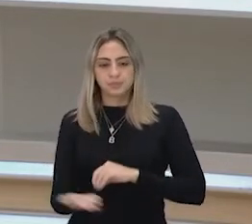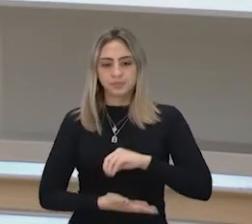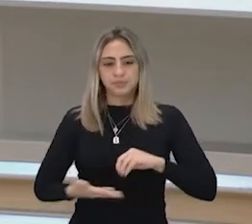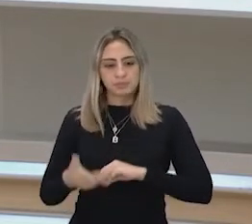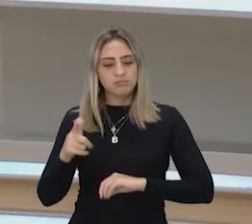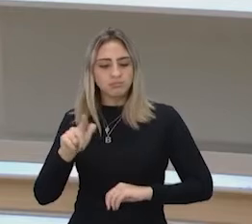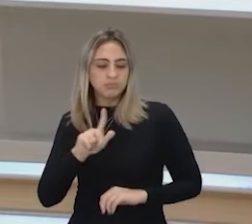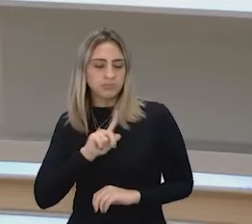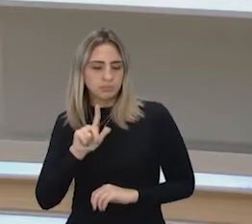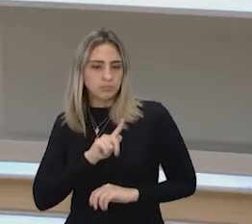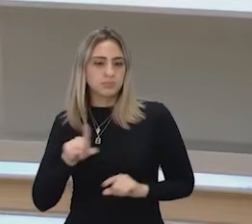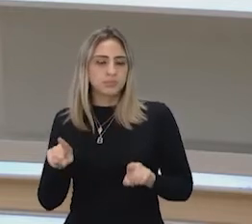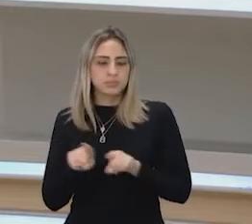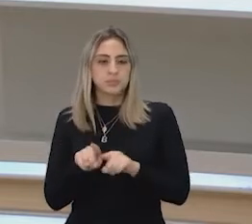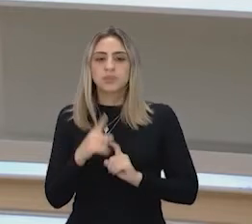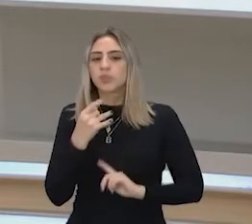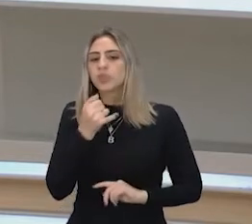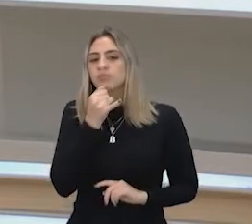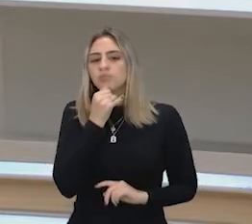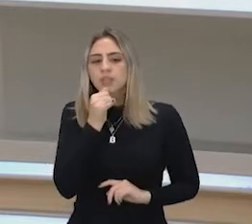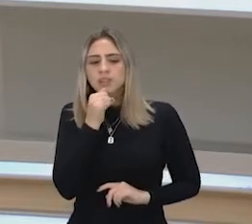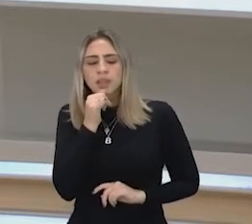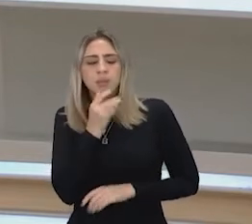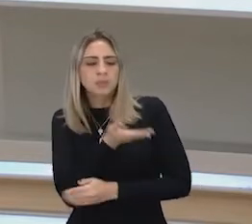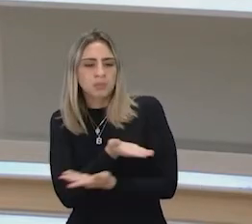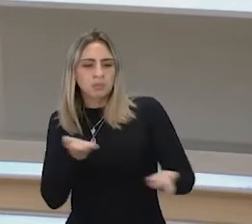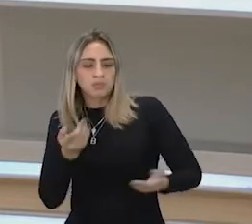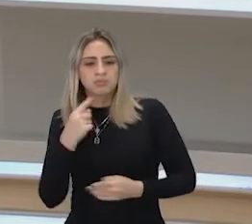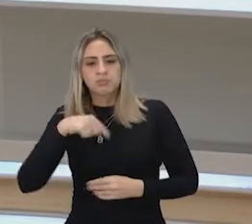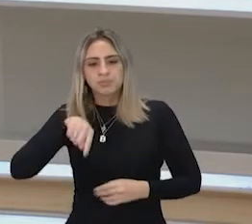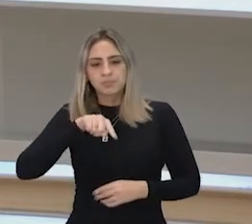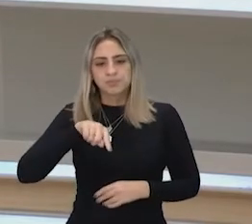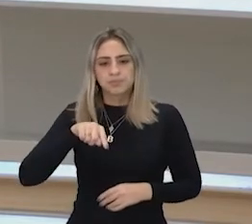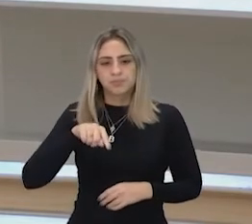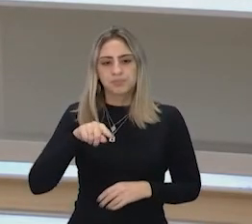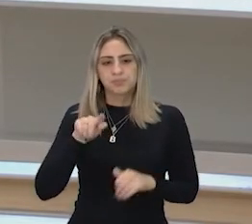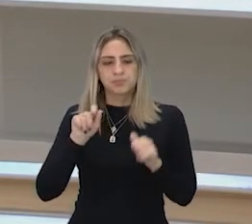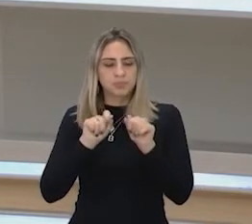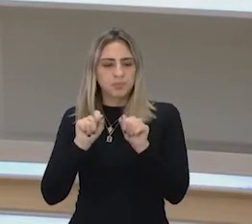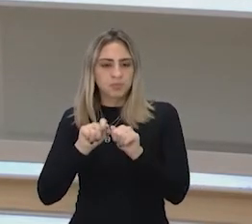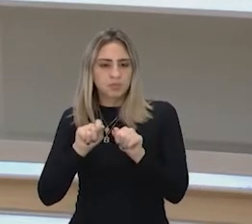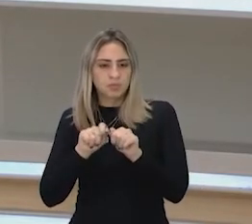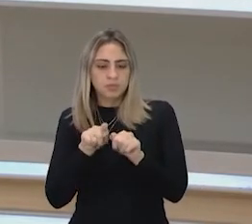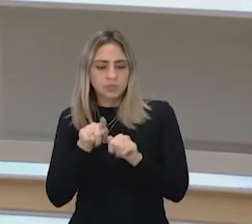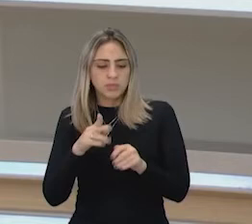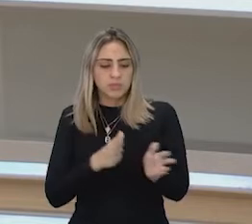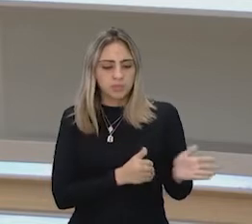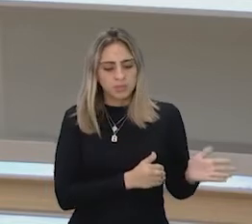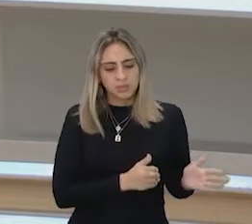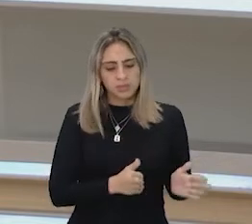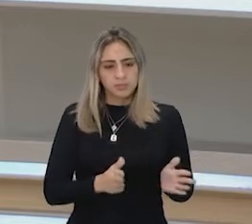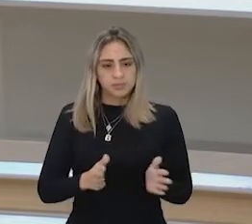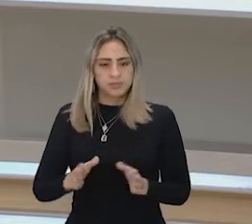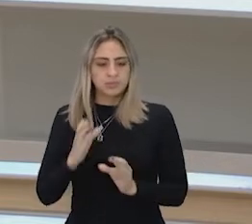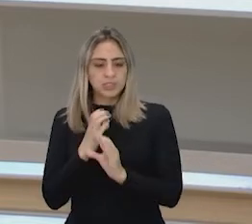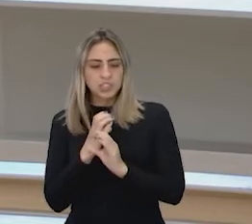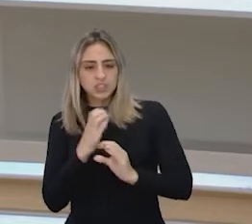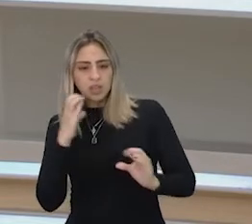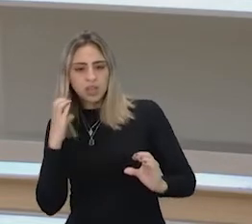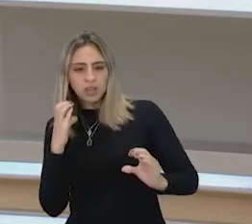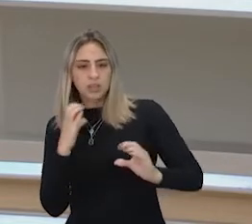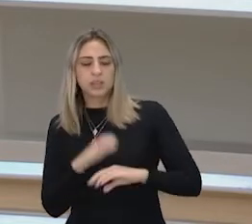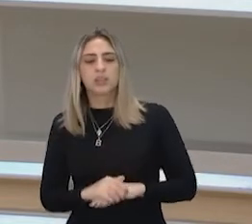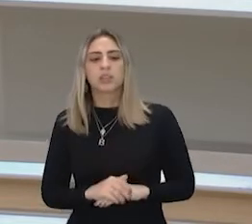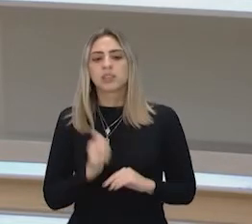aqui uns exemplos que, se você trabalhar no meio, na área de engenharias aí, na